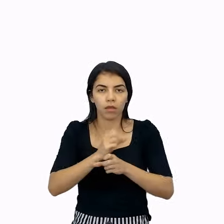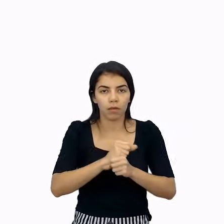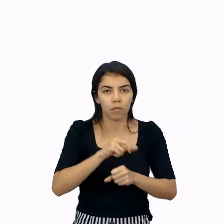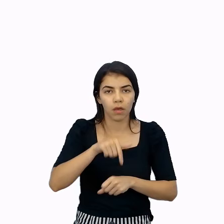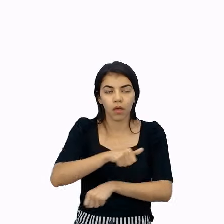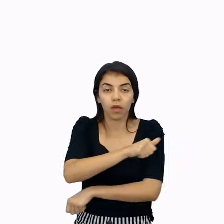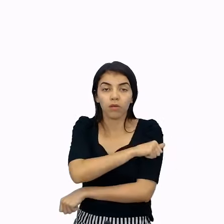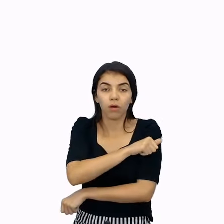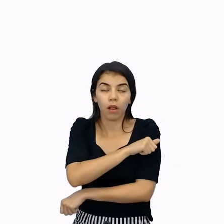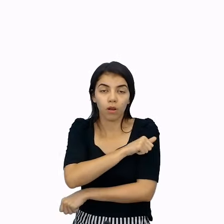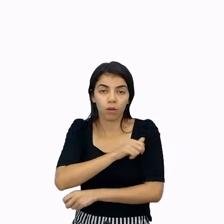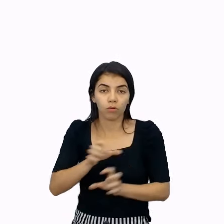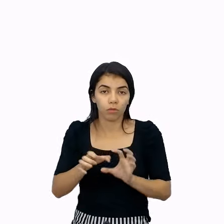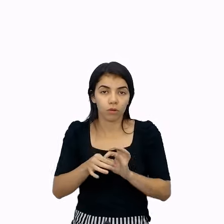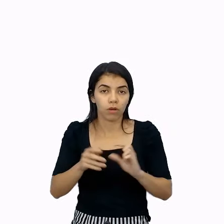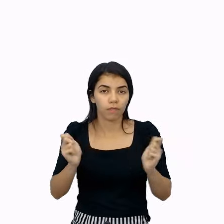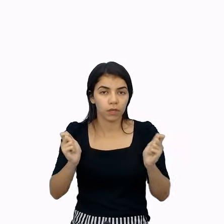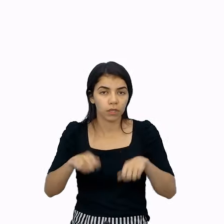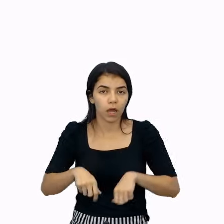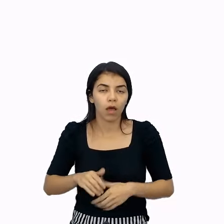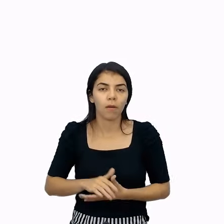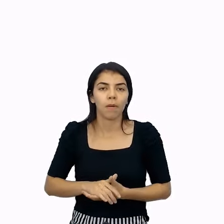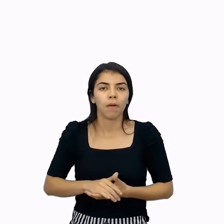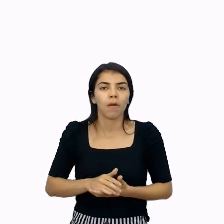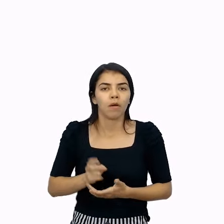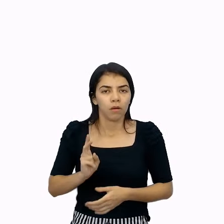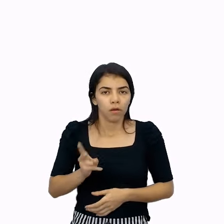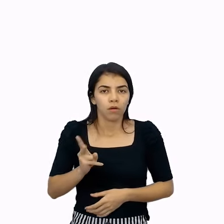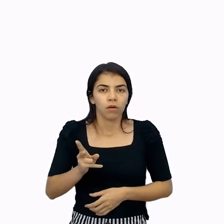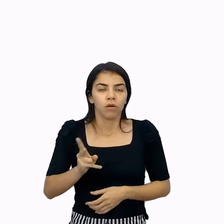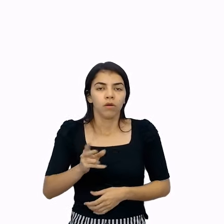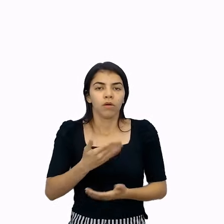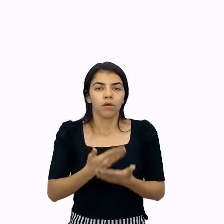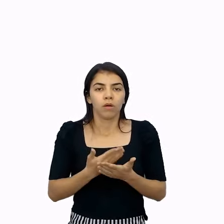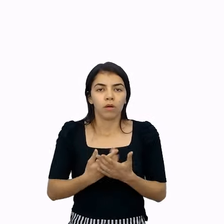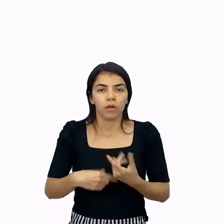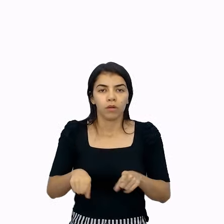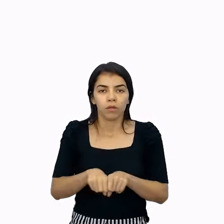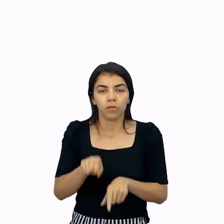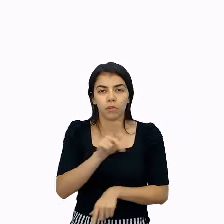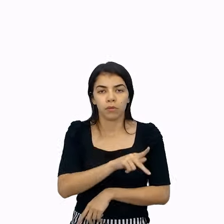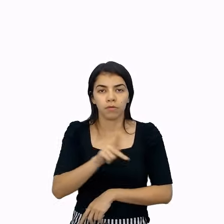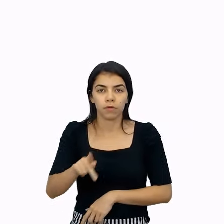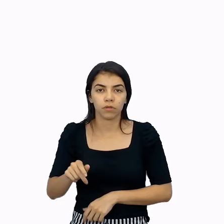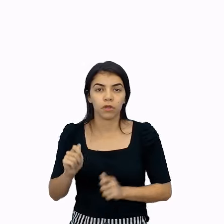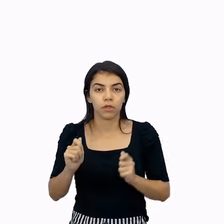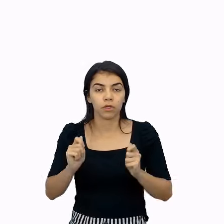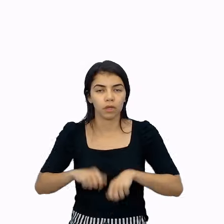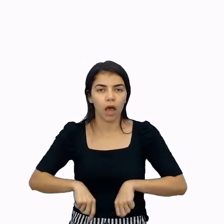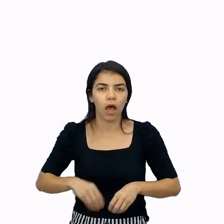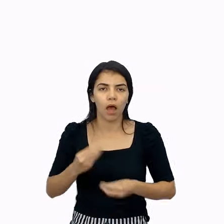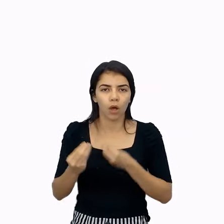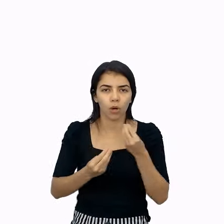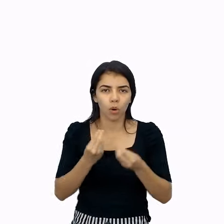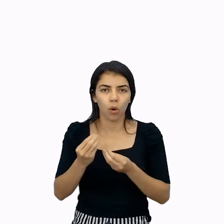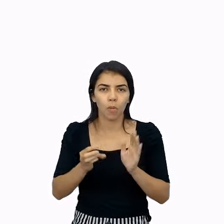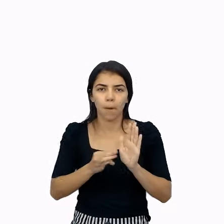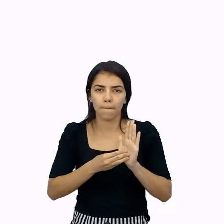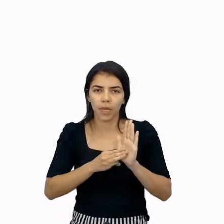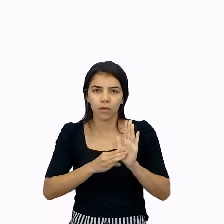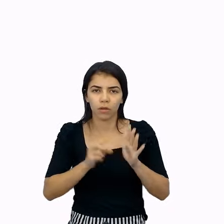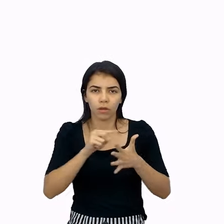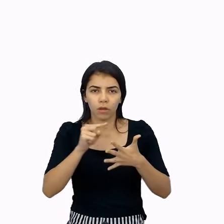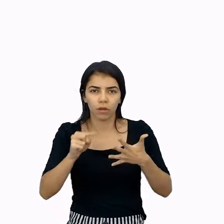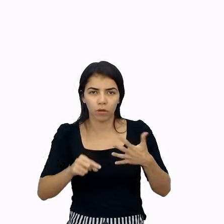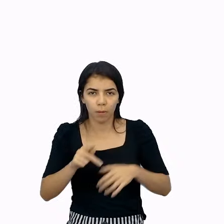estudantes, permitindo-lhes que avancem em seus estudos e que os professores possam rever as suas práticas metodológicas,